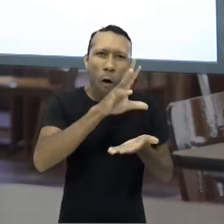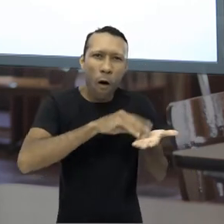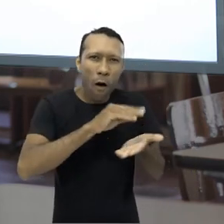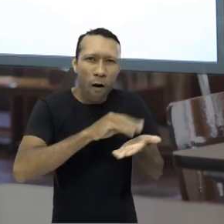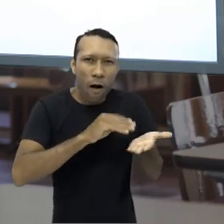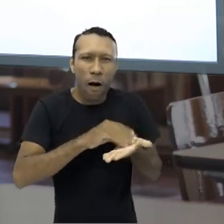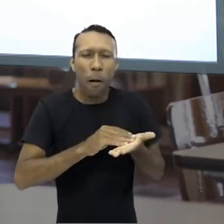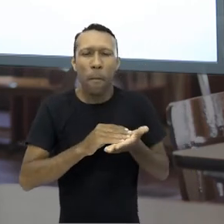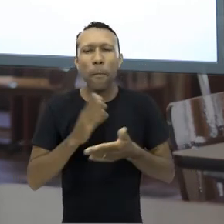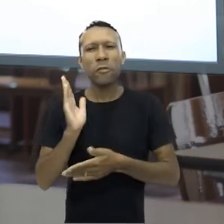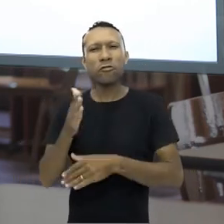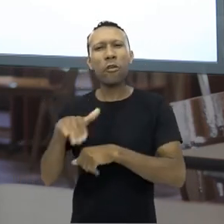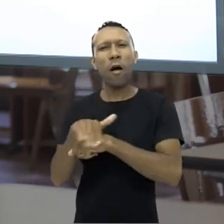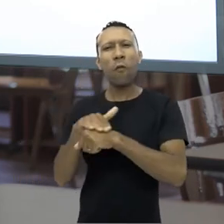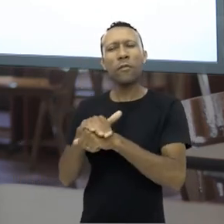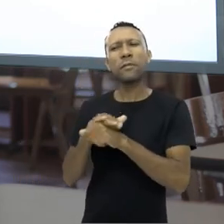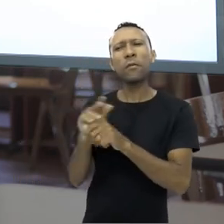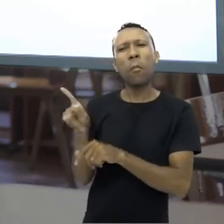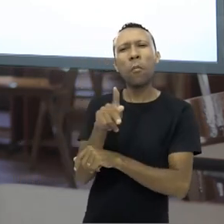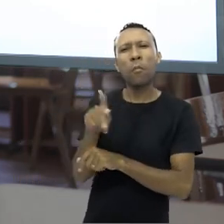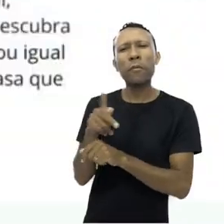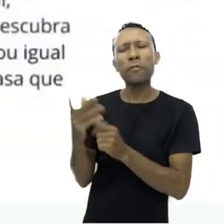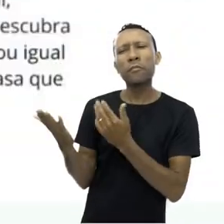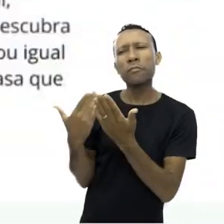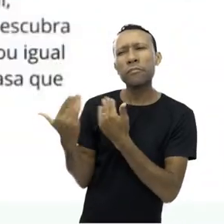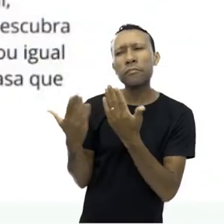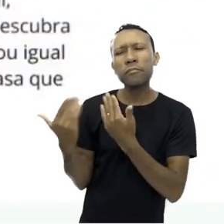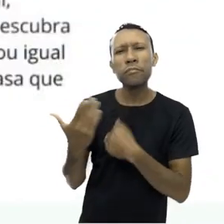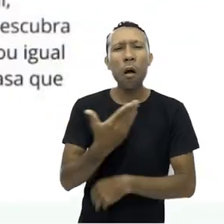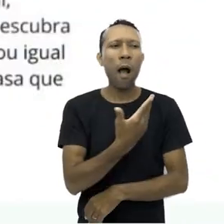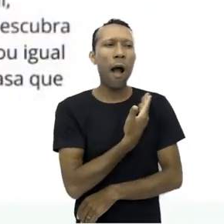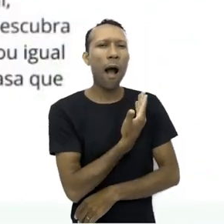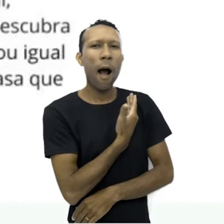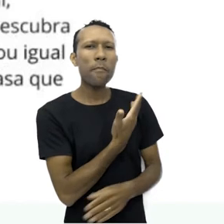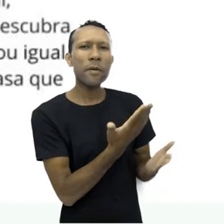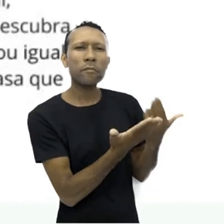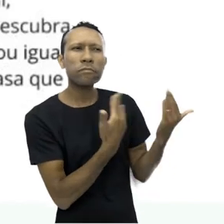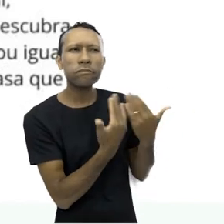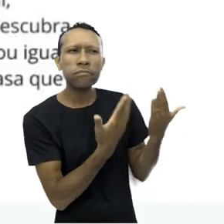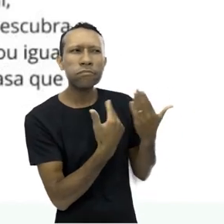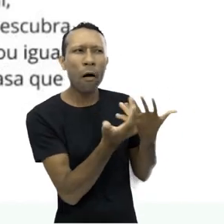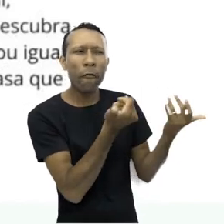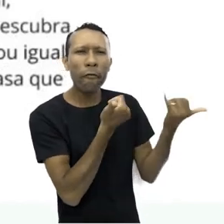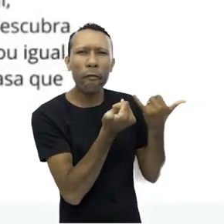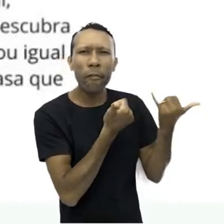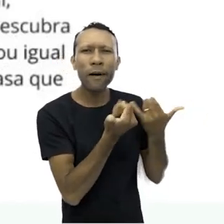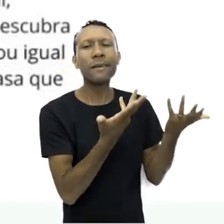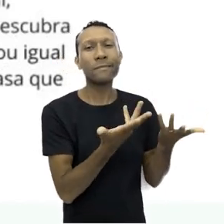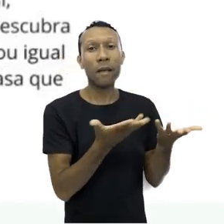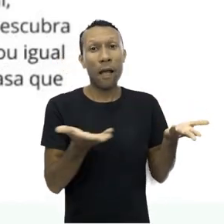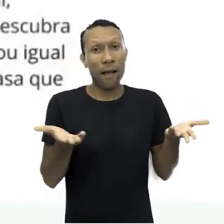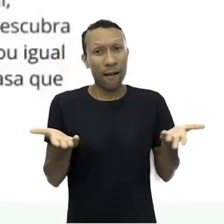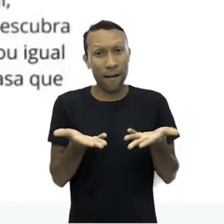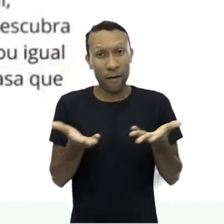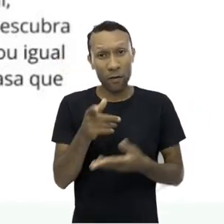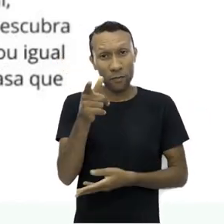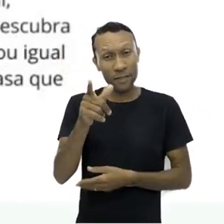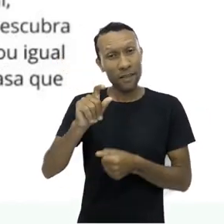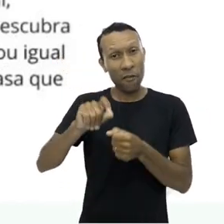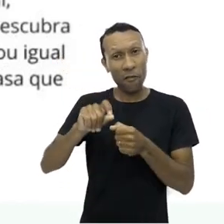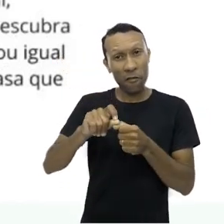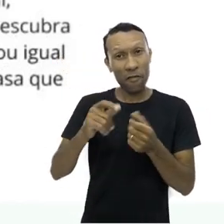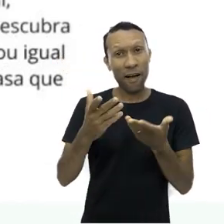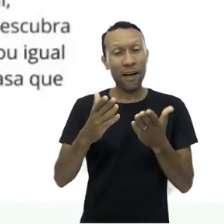dei, conversou com seu professor, refletiu com seus colegas de turma dos sextos anos, eu queria que vocês desenhassem a planta baixa da